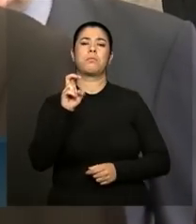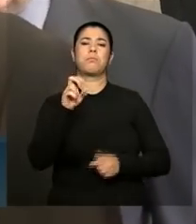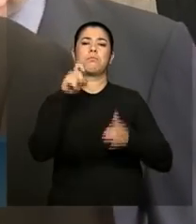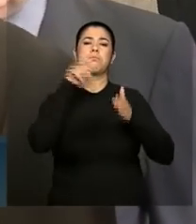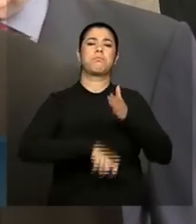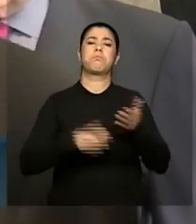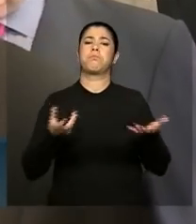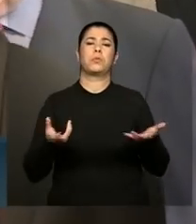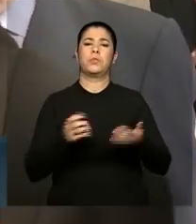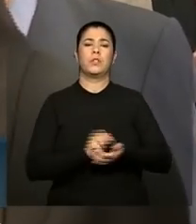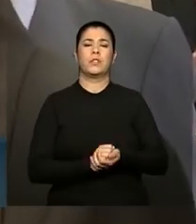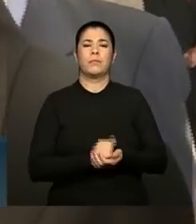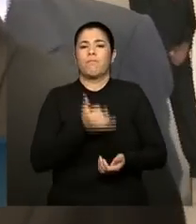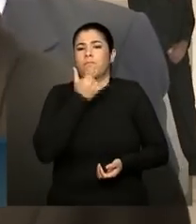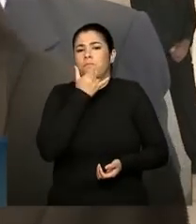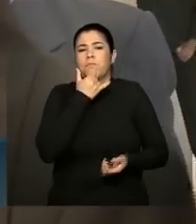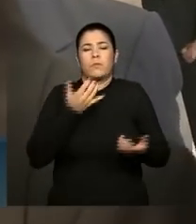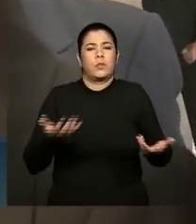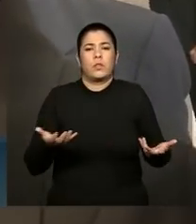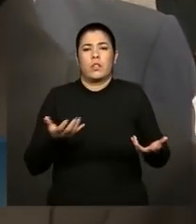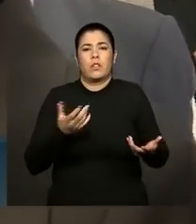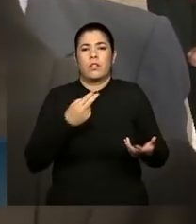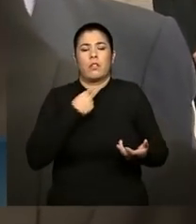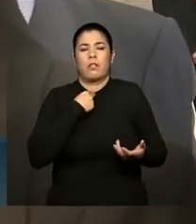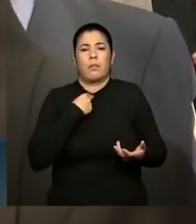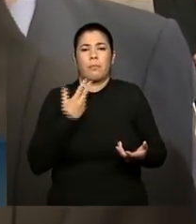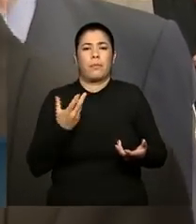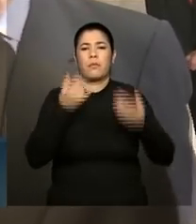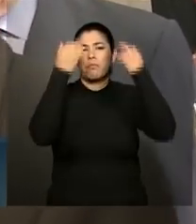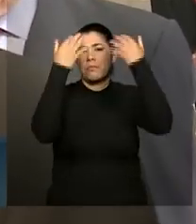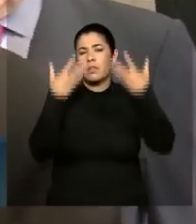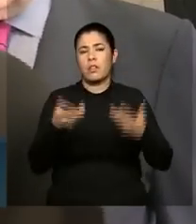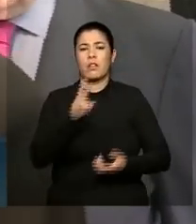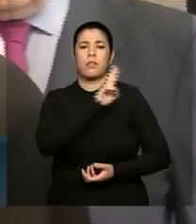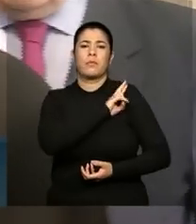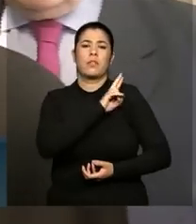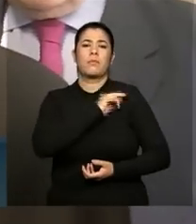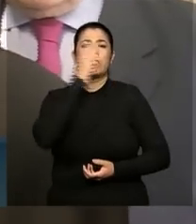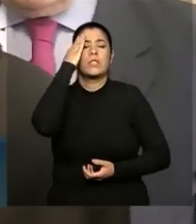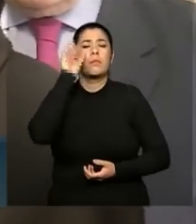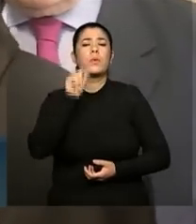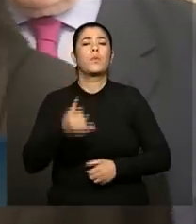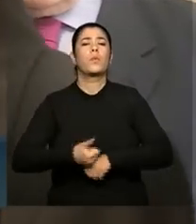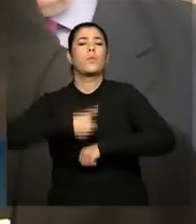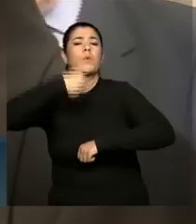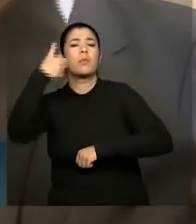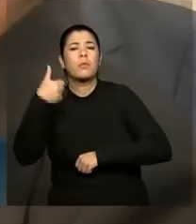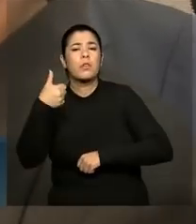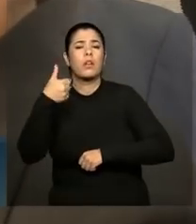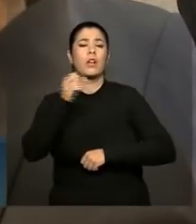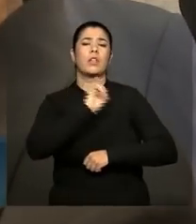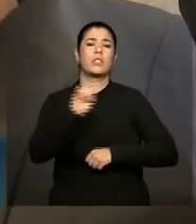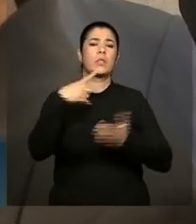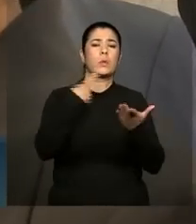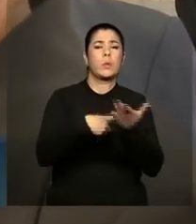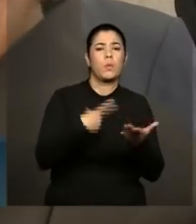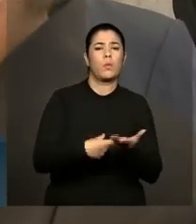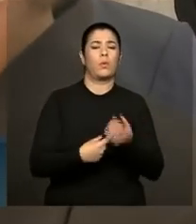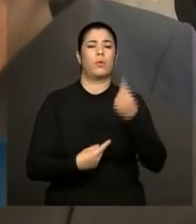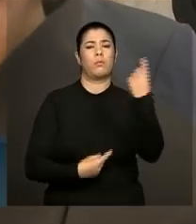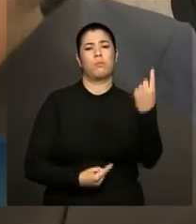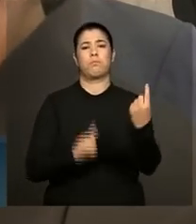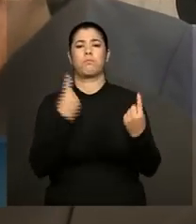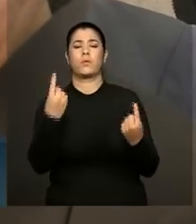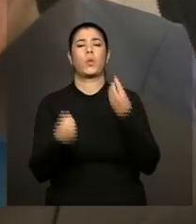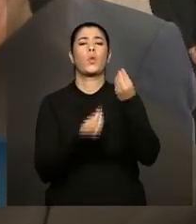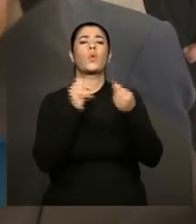porque é um desenho sei, que me desculpa, mas eu, de fato, não está na minha alçada saber o que é melhor, se é acordo disso ou acordo daquilo.